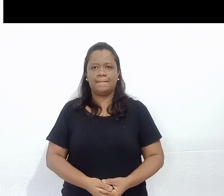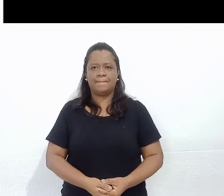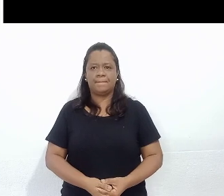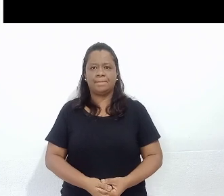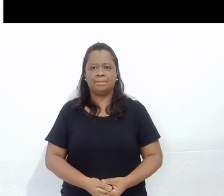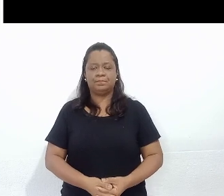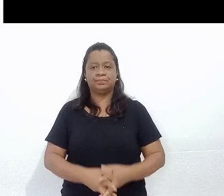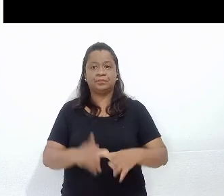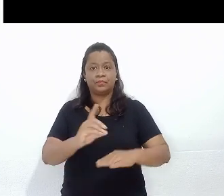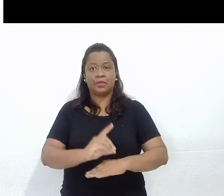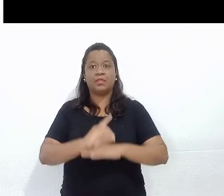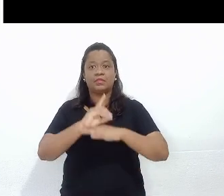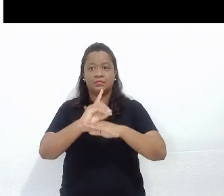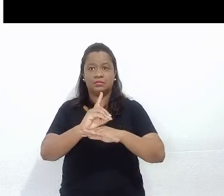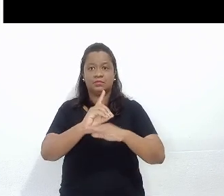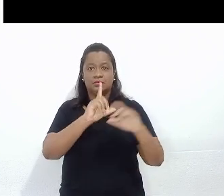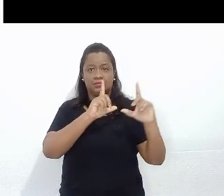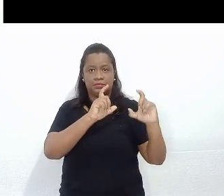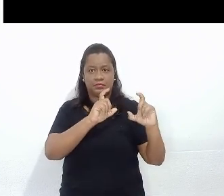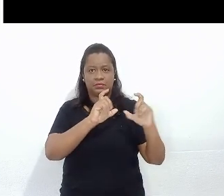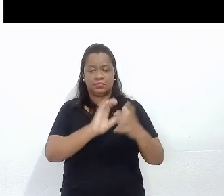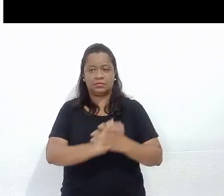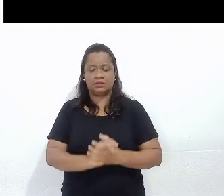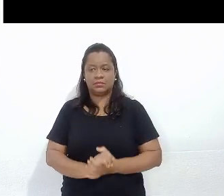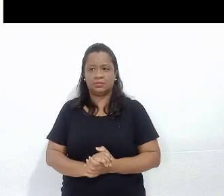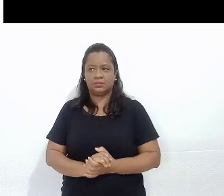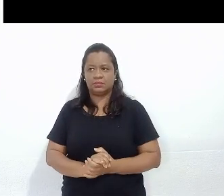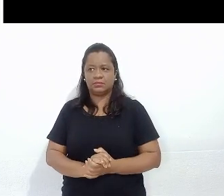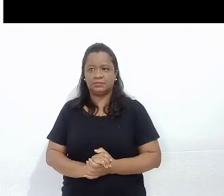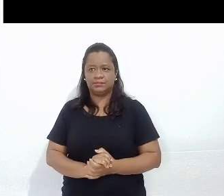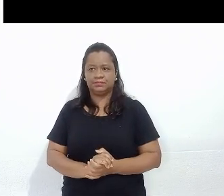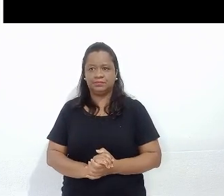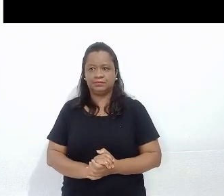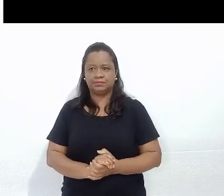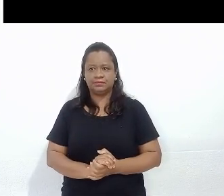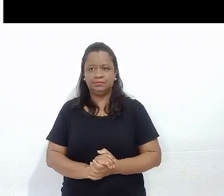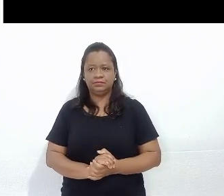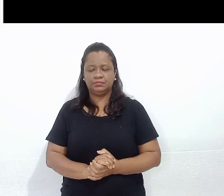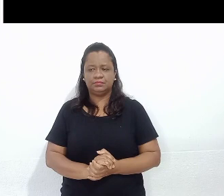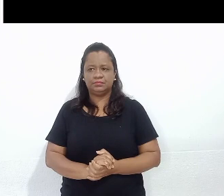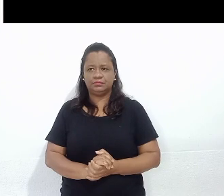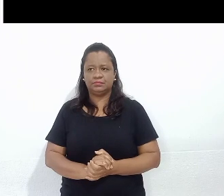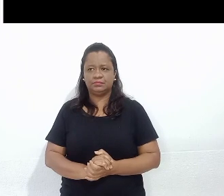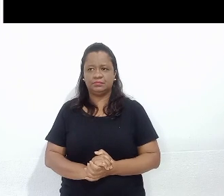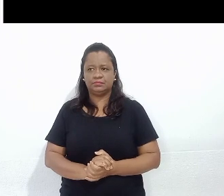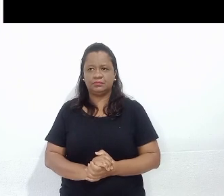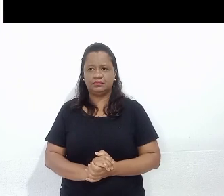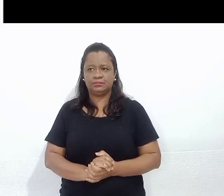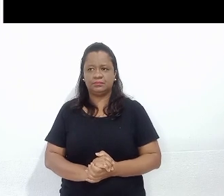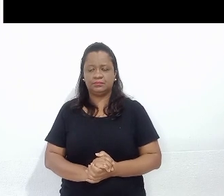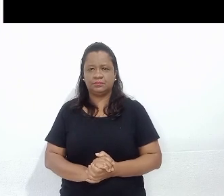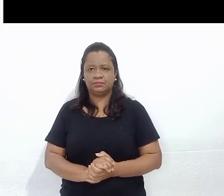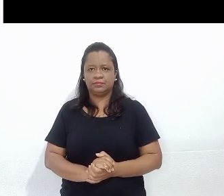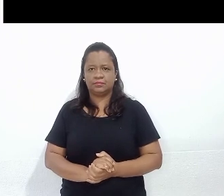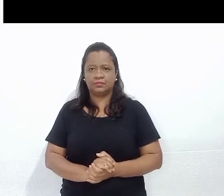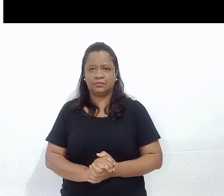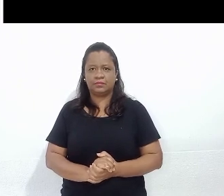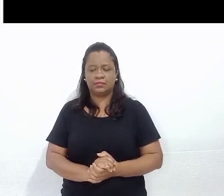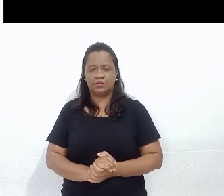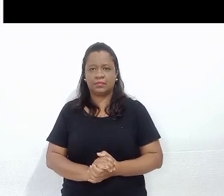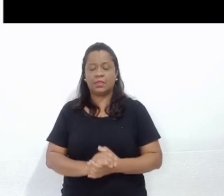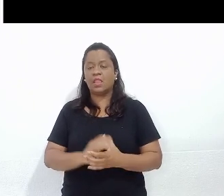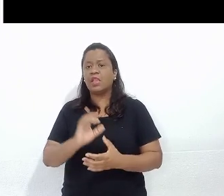o diretor de fotografia, deixa eu só ver aqui se já colocar isso. A gente já falou antes, né? Mas assim, não é